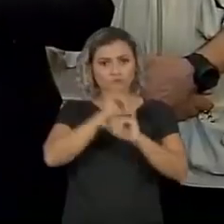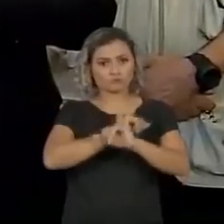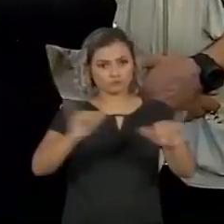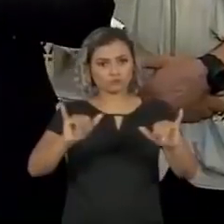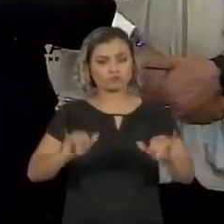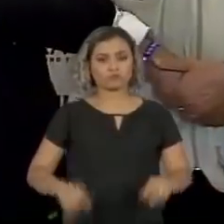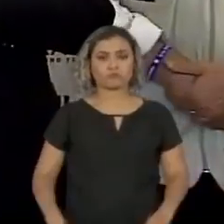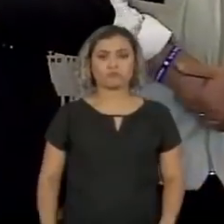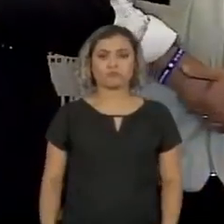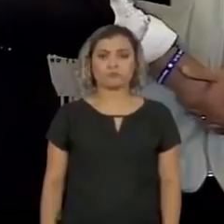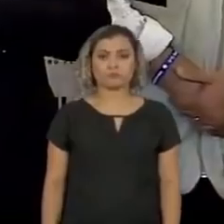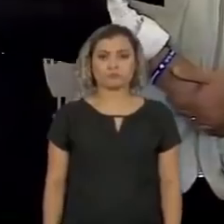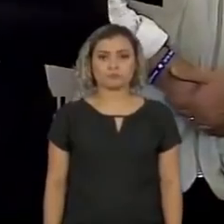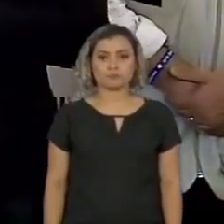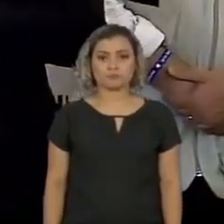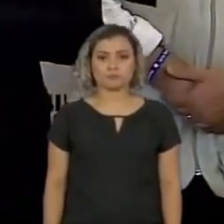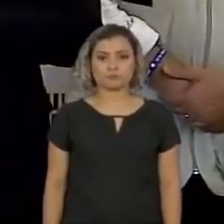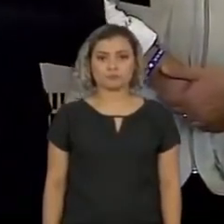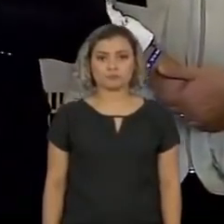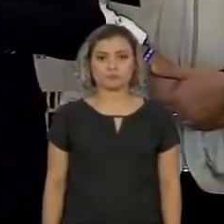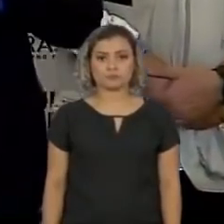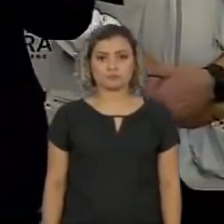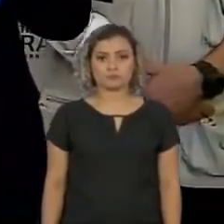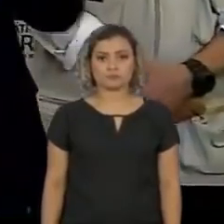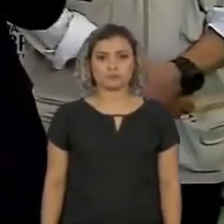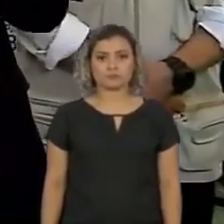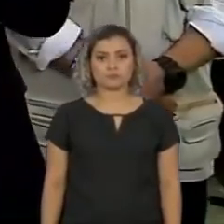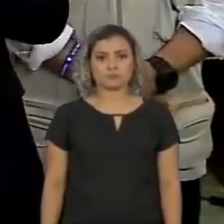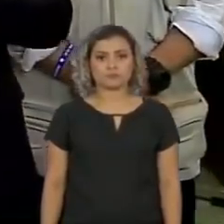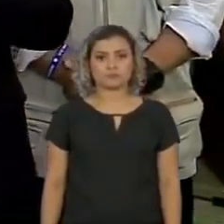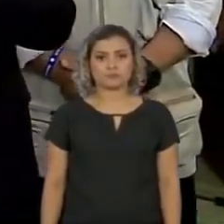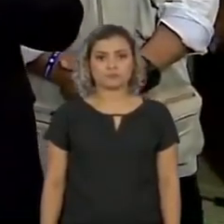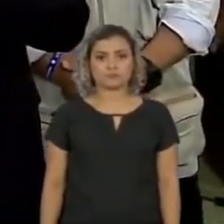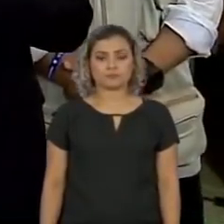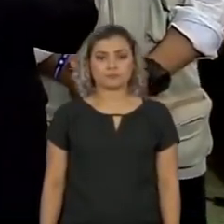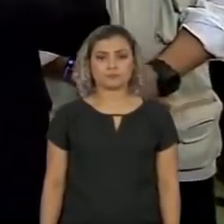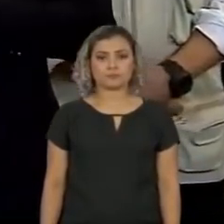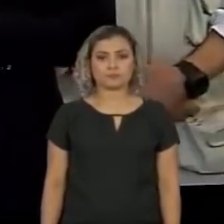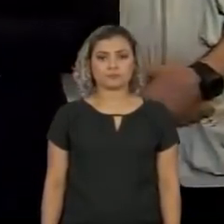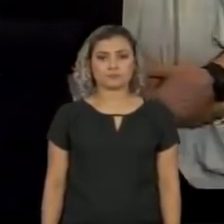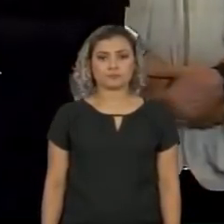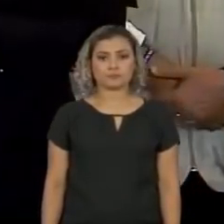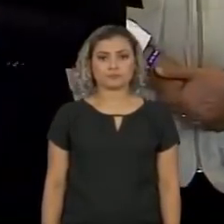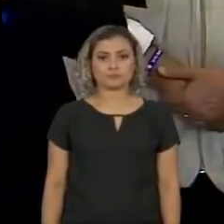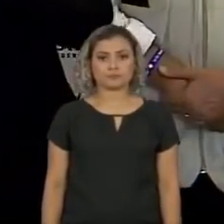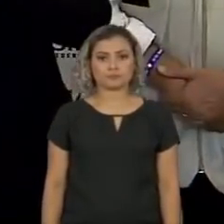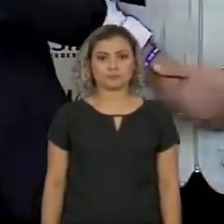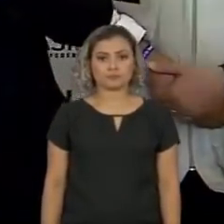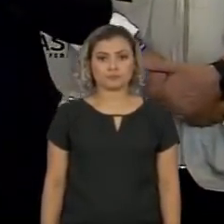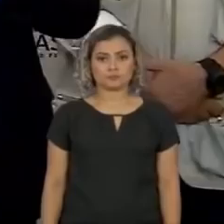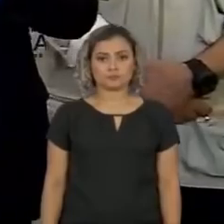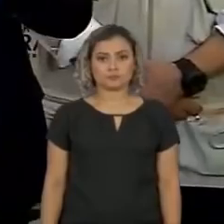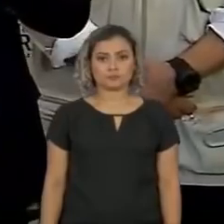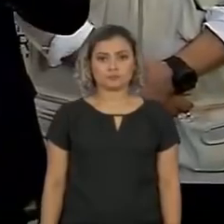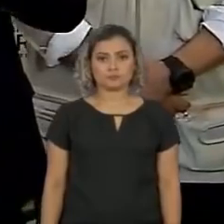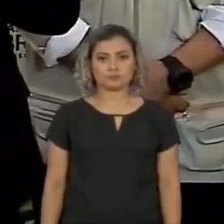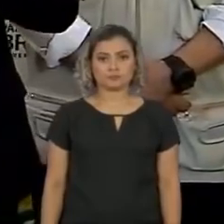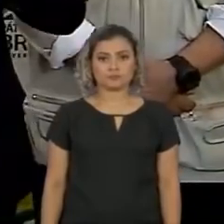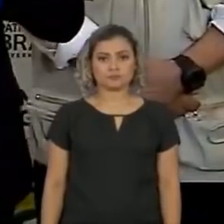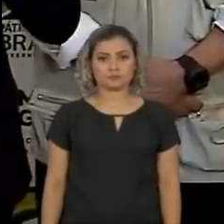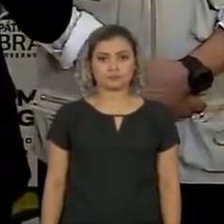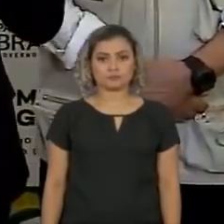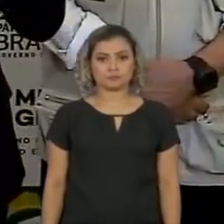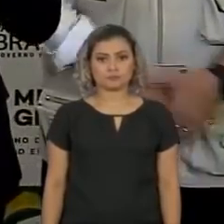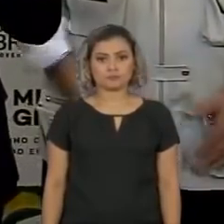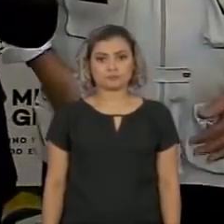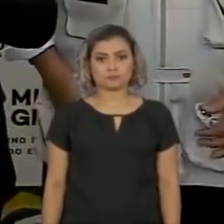Momento difícil do Estado, bem como aos prefeitos aqui atingidos. E disponibilizamos, então, hoje,